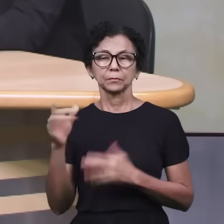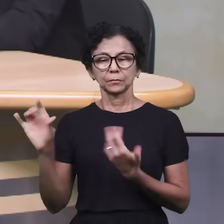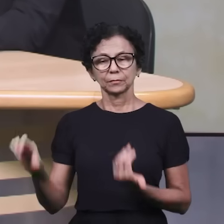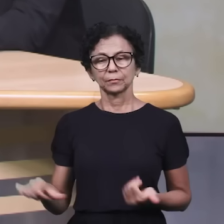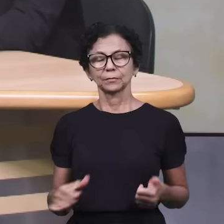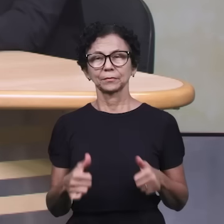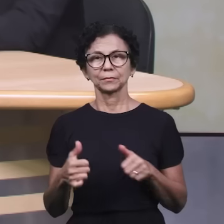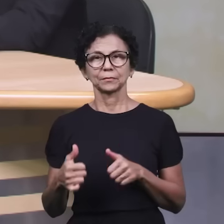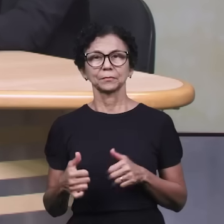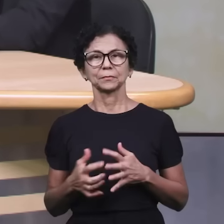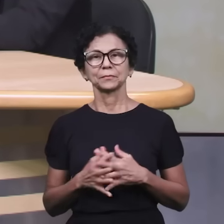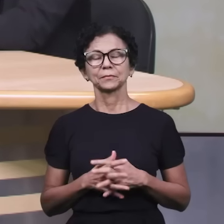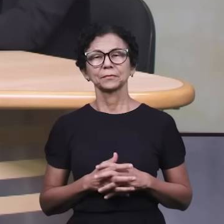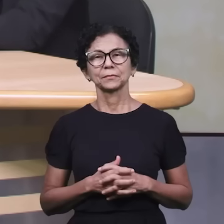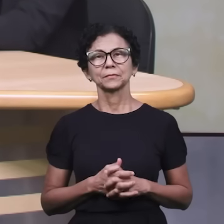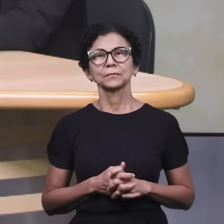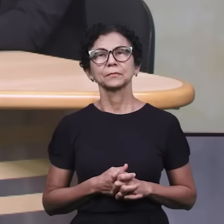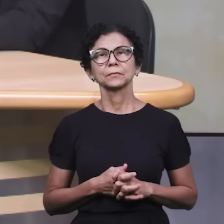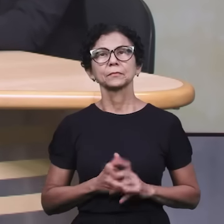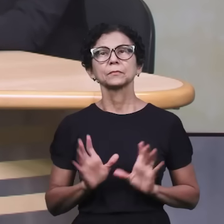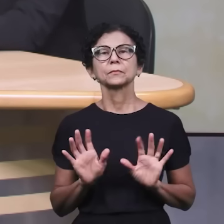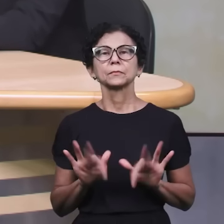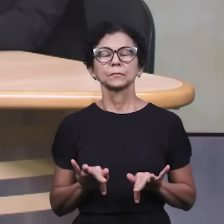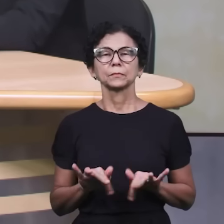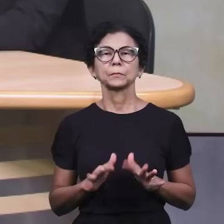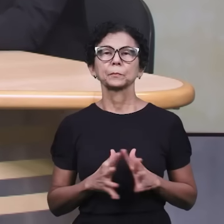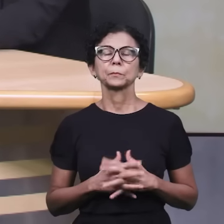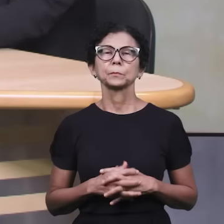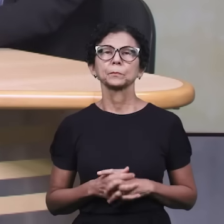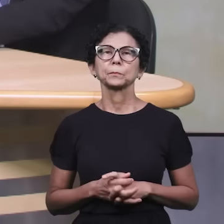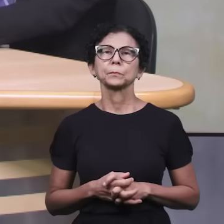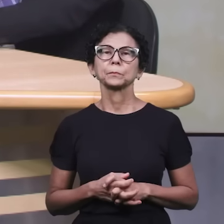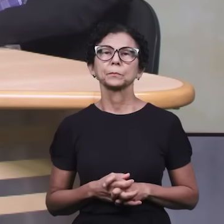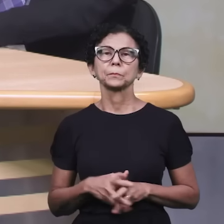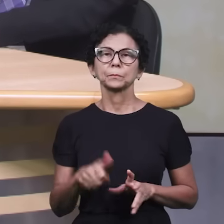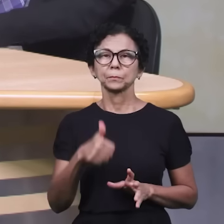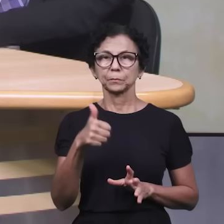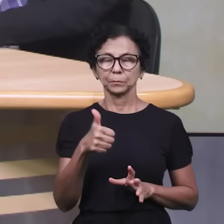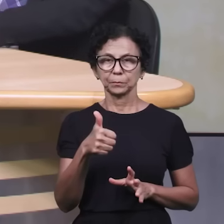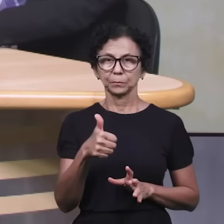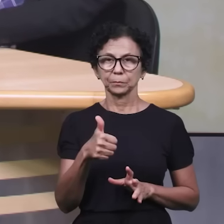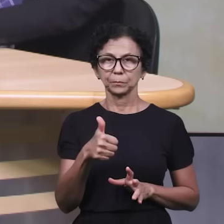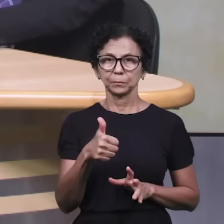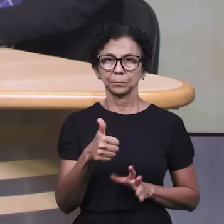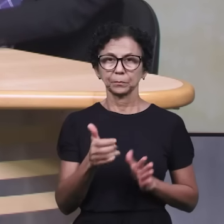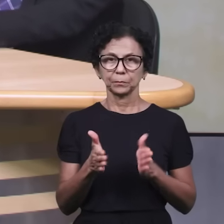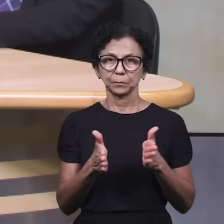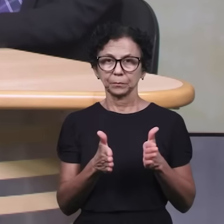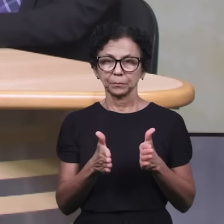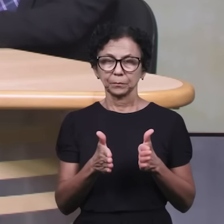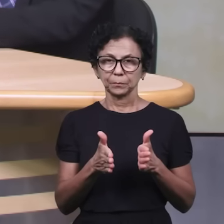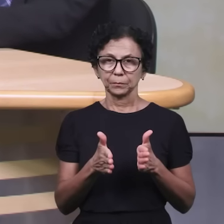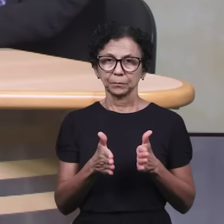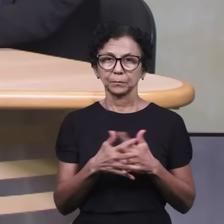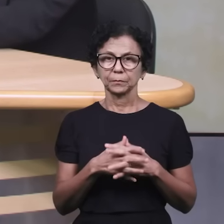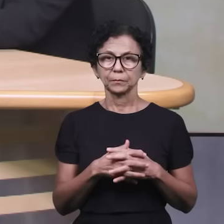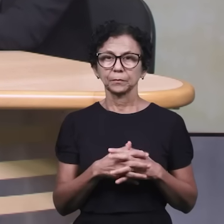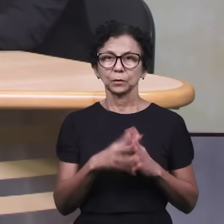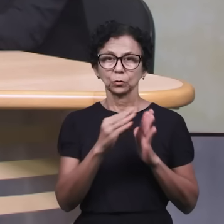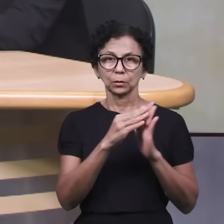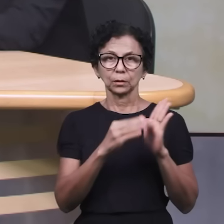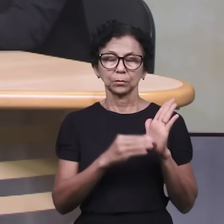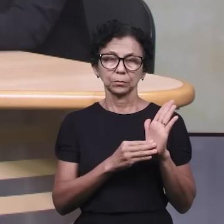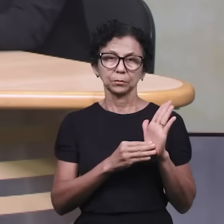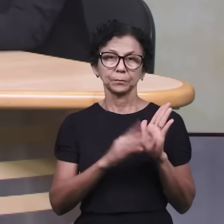encerrar essa primeira etapa aqui, e no próximo nós estaremos falando